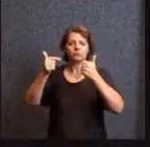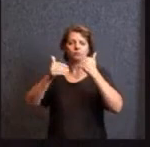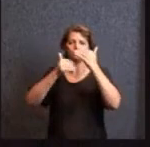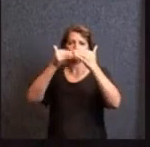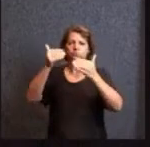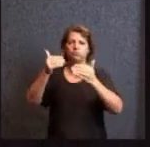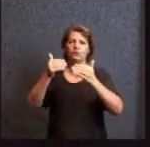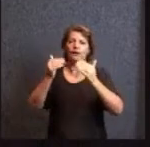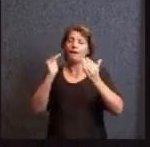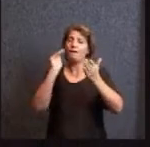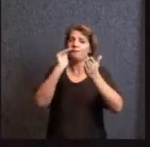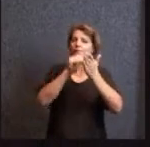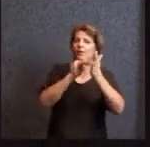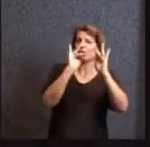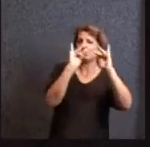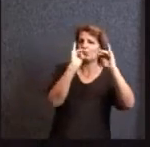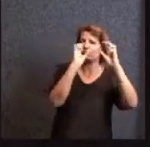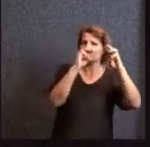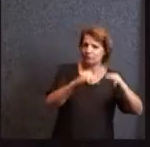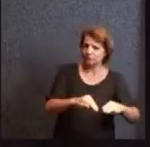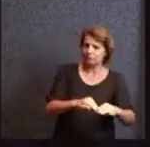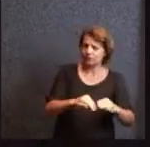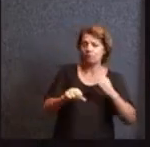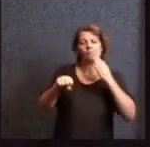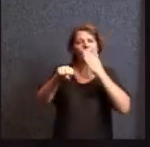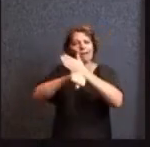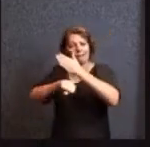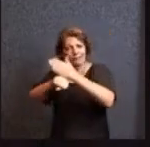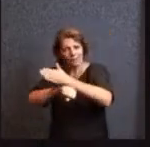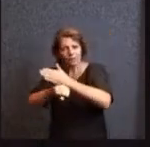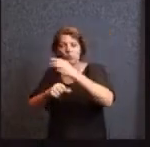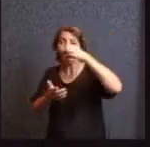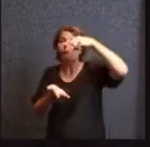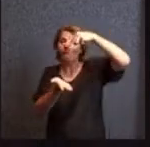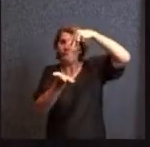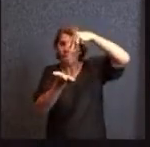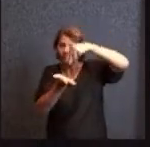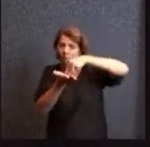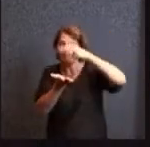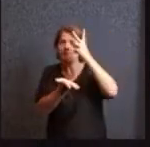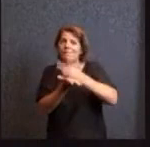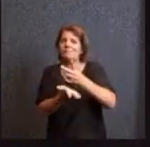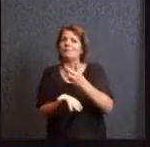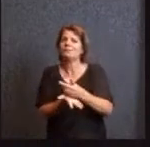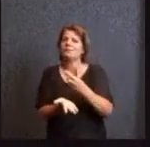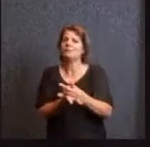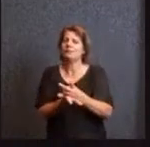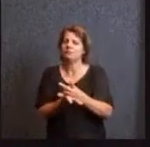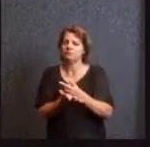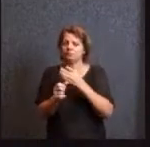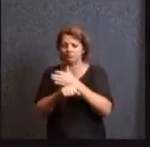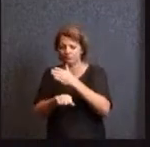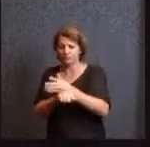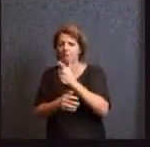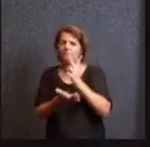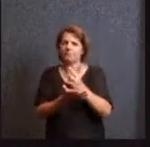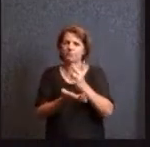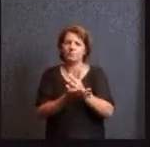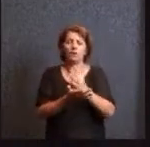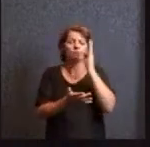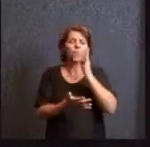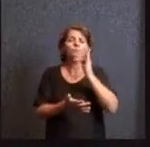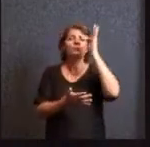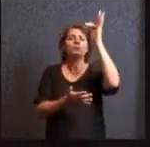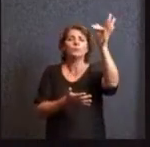do mesmo número. Então, acesso, permanência e sucesso para que eles tenham uma garantia maior. Porque no futuro,